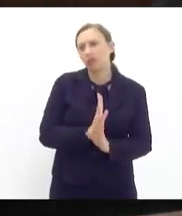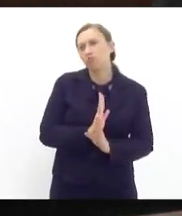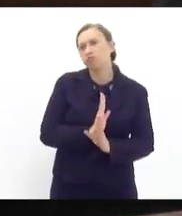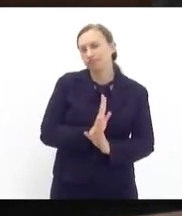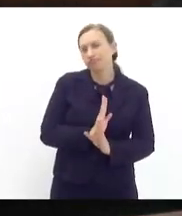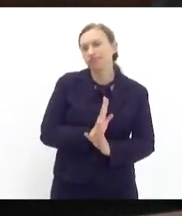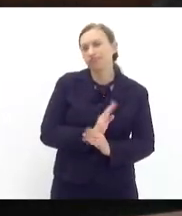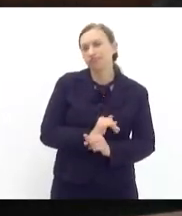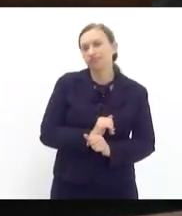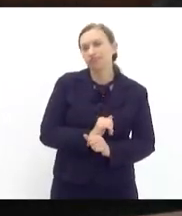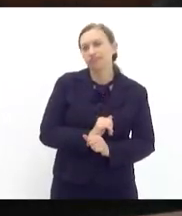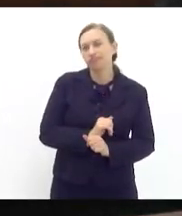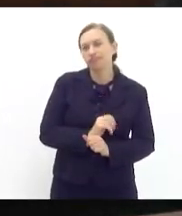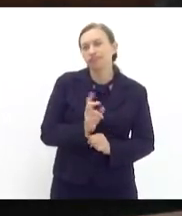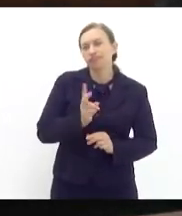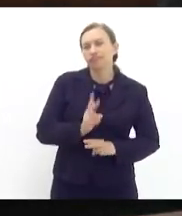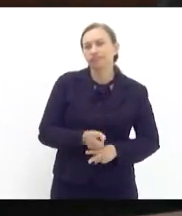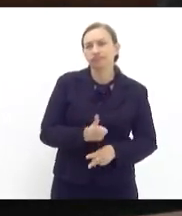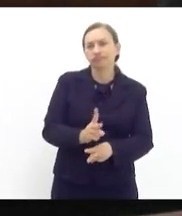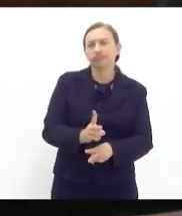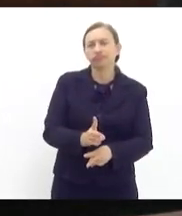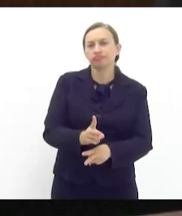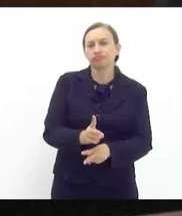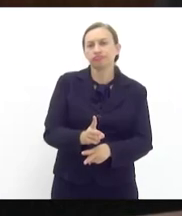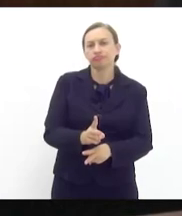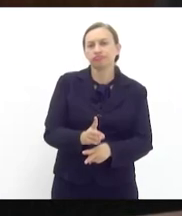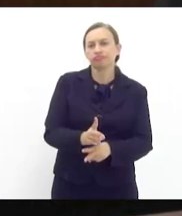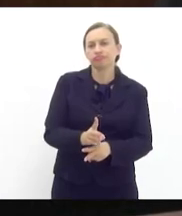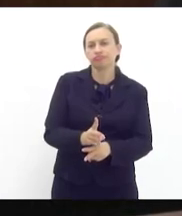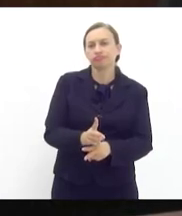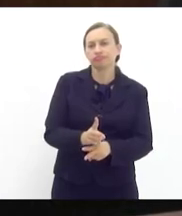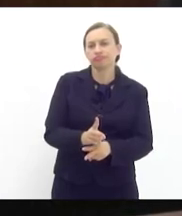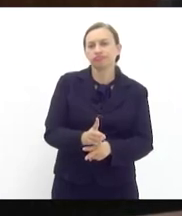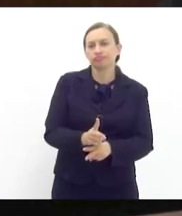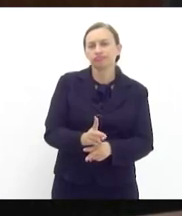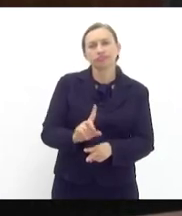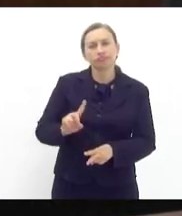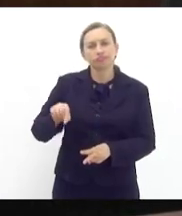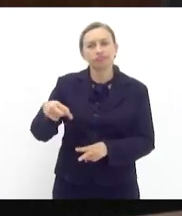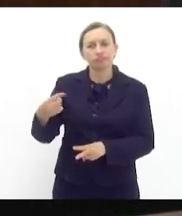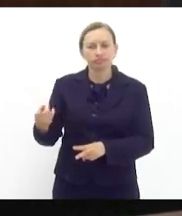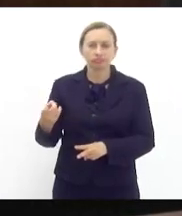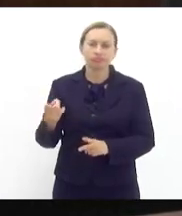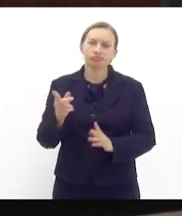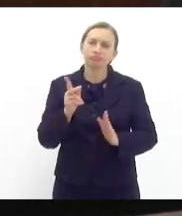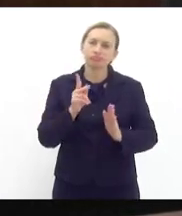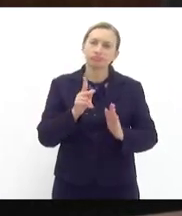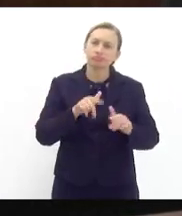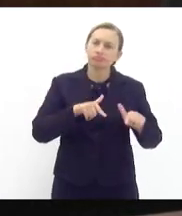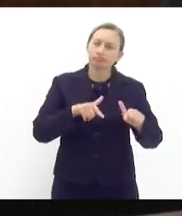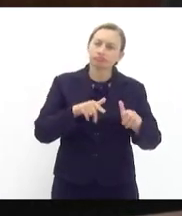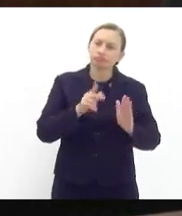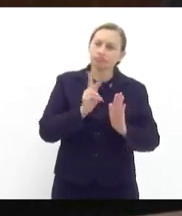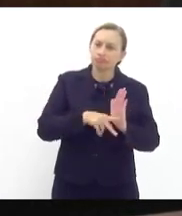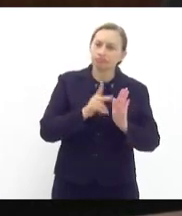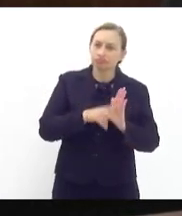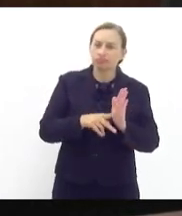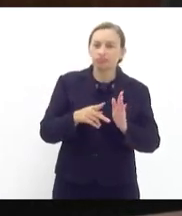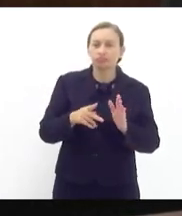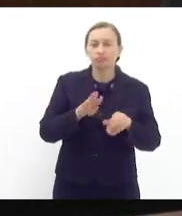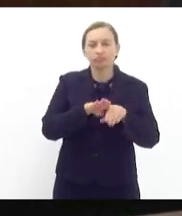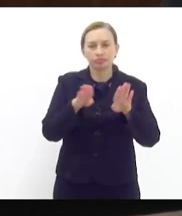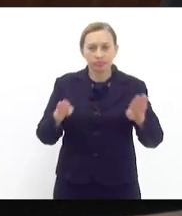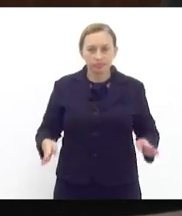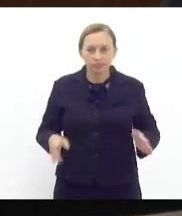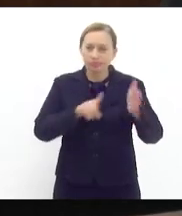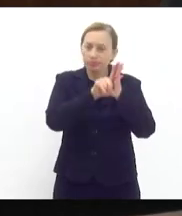dar continuidade ao próximo projeto e a mesa verificar se eu estou equivocado ou